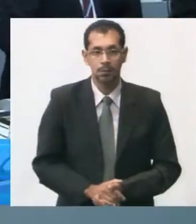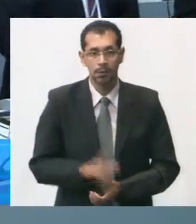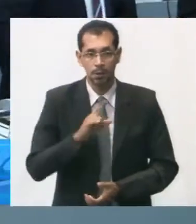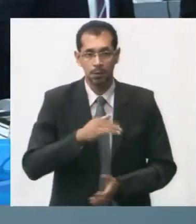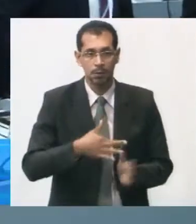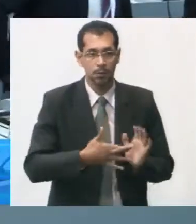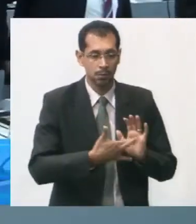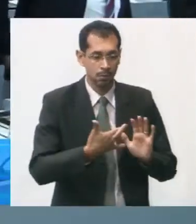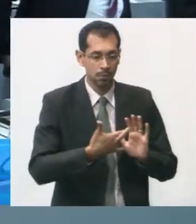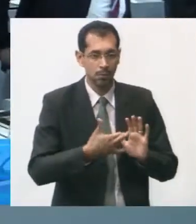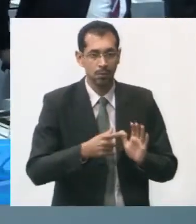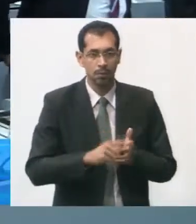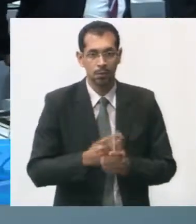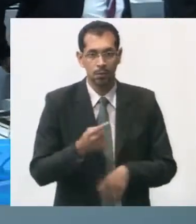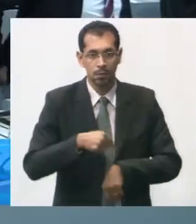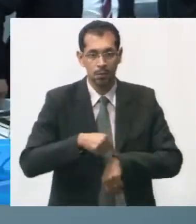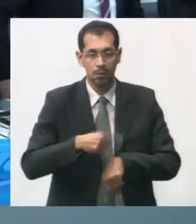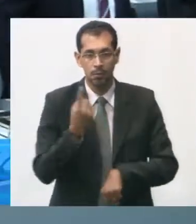Deninho Silva.